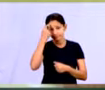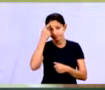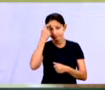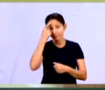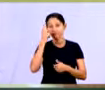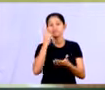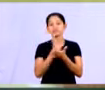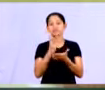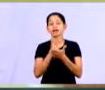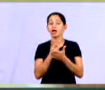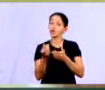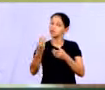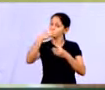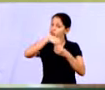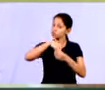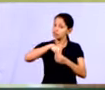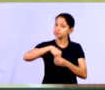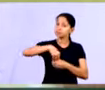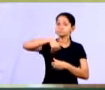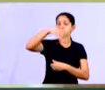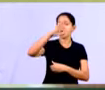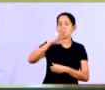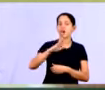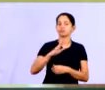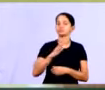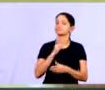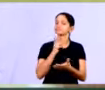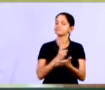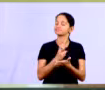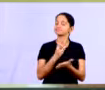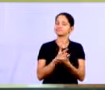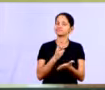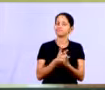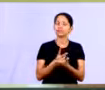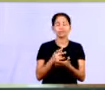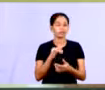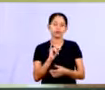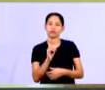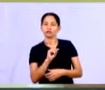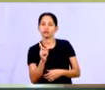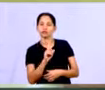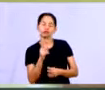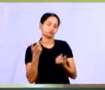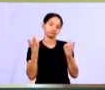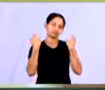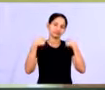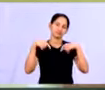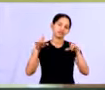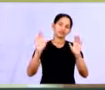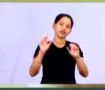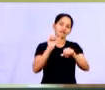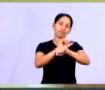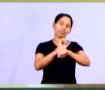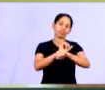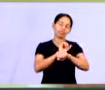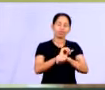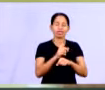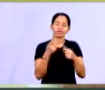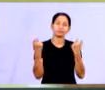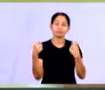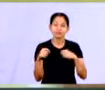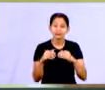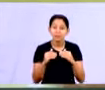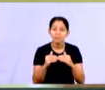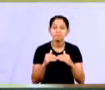um retorno maior do que o dinheiro investido, né? Outro caso, se não fosse assim, a gente não precisaria fazer investimento. Nosso retorno precisa ser